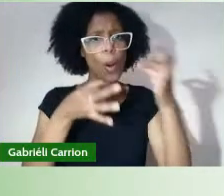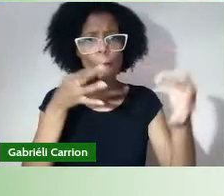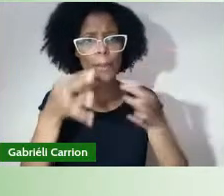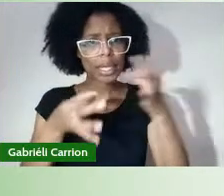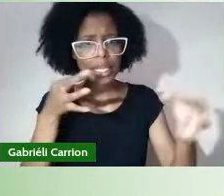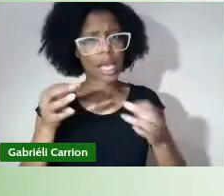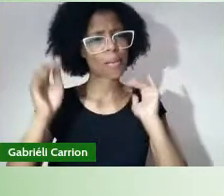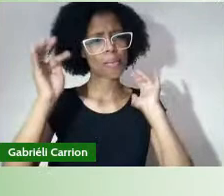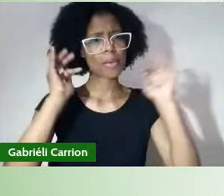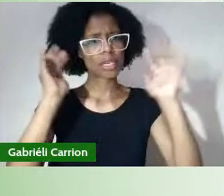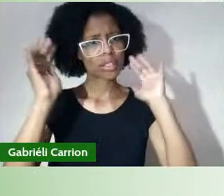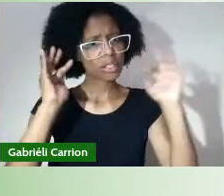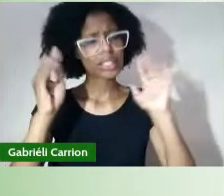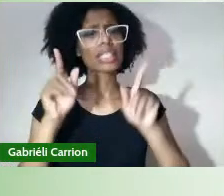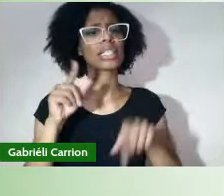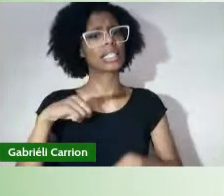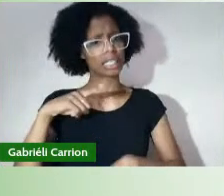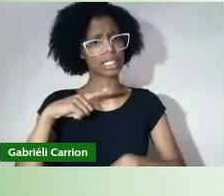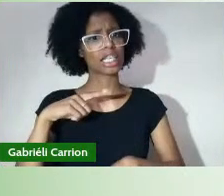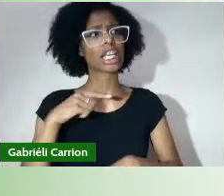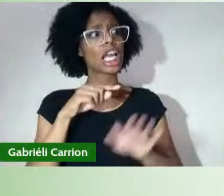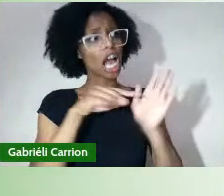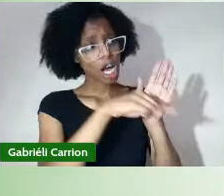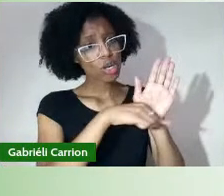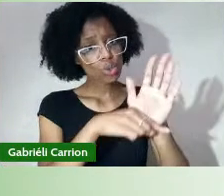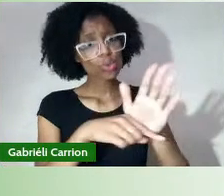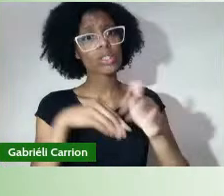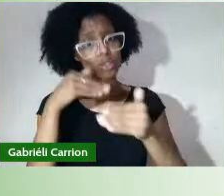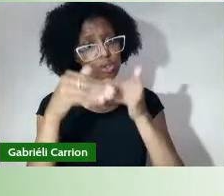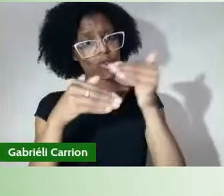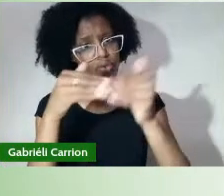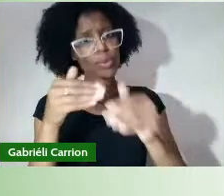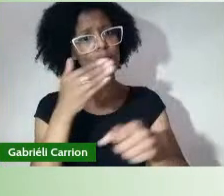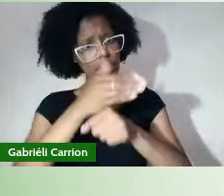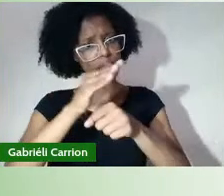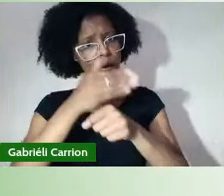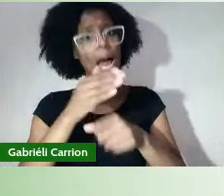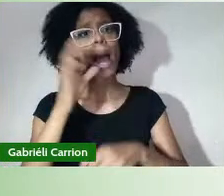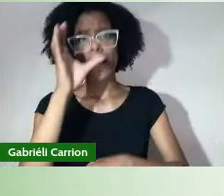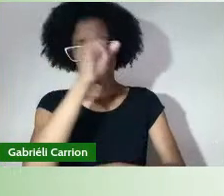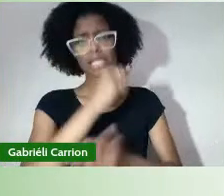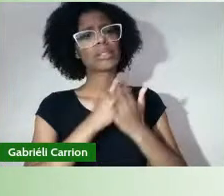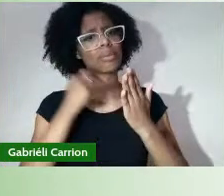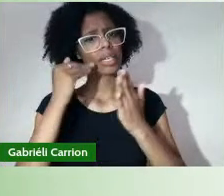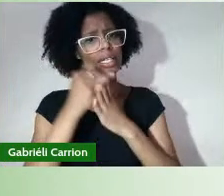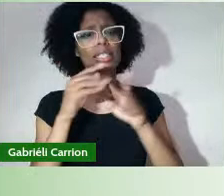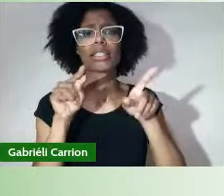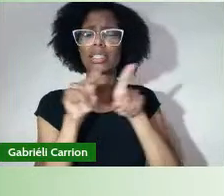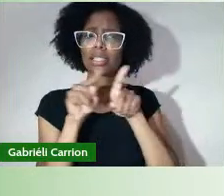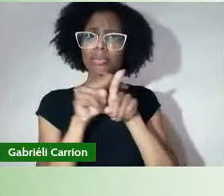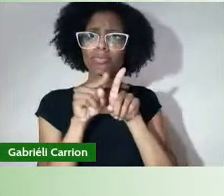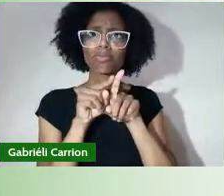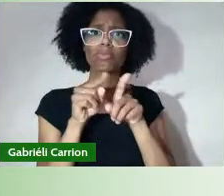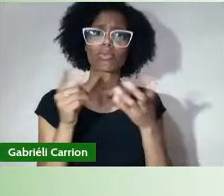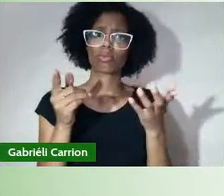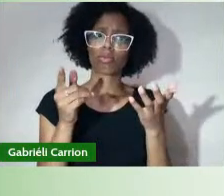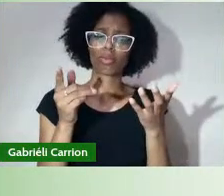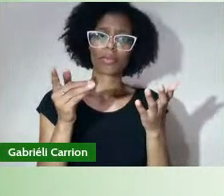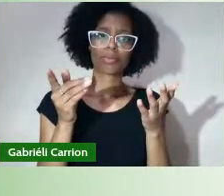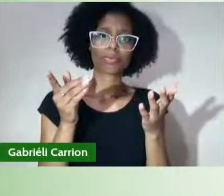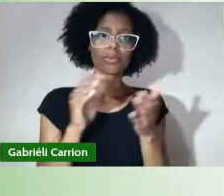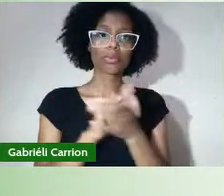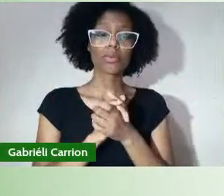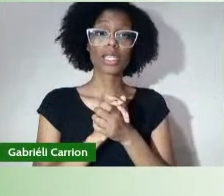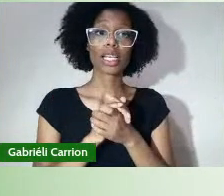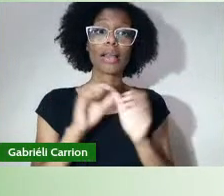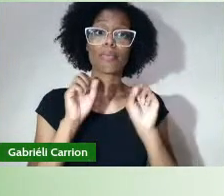reflexivos, que contribuem muito mais no seu processo de formação, que aprendem muito mais. E também nós